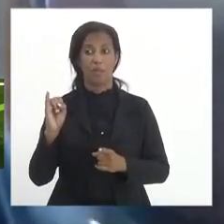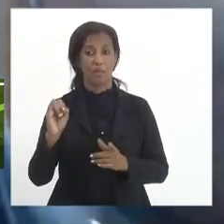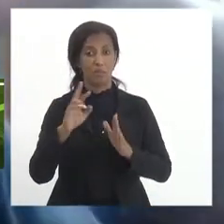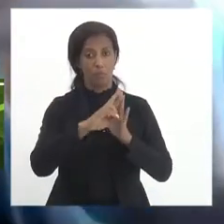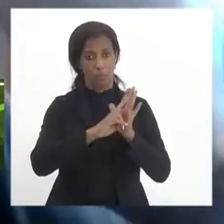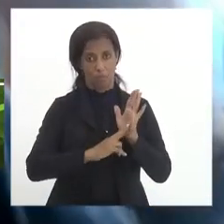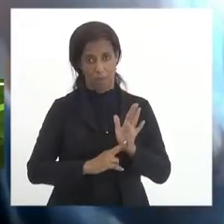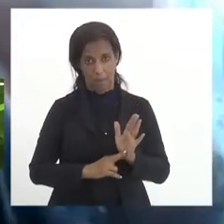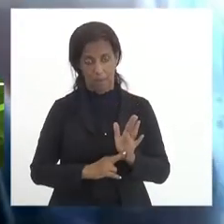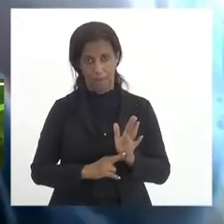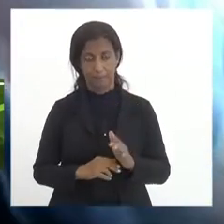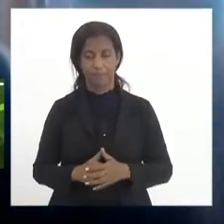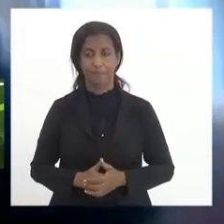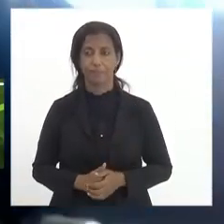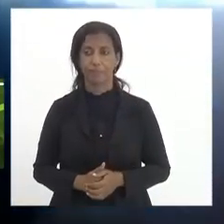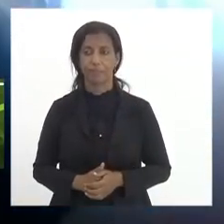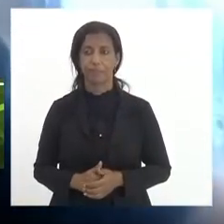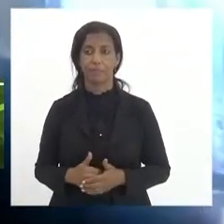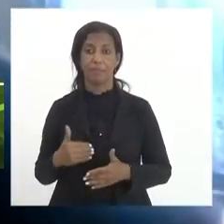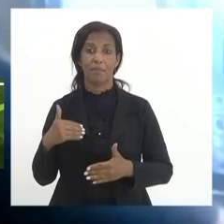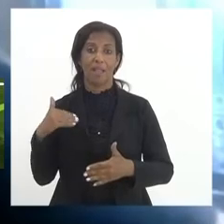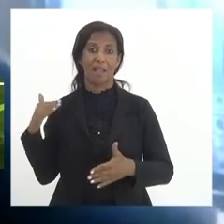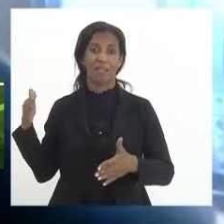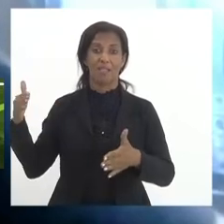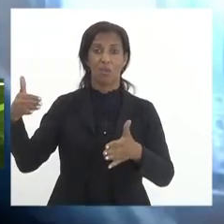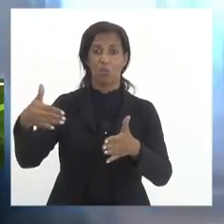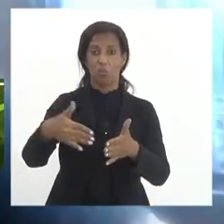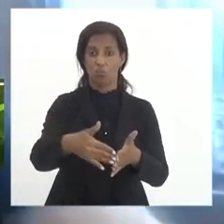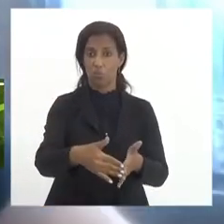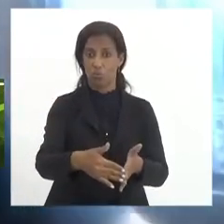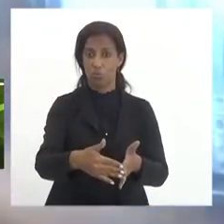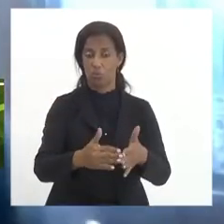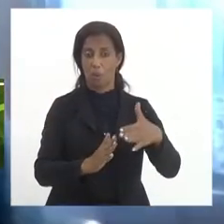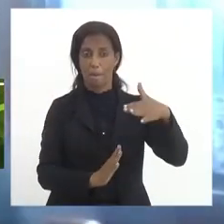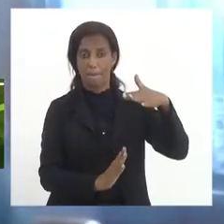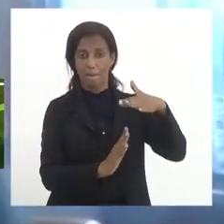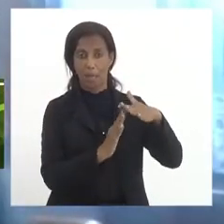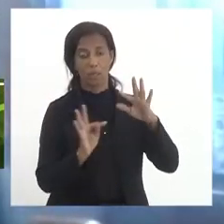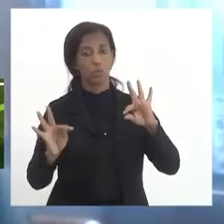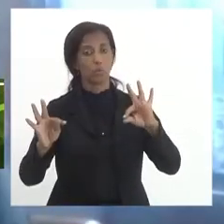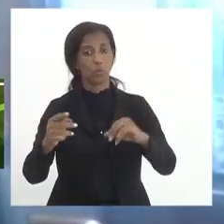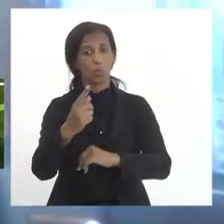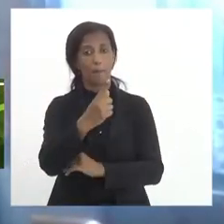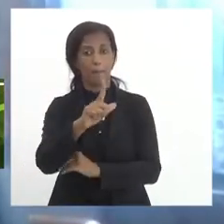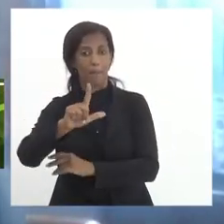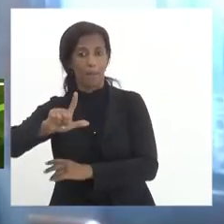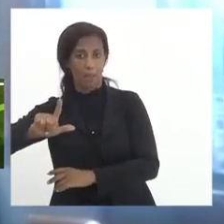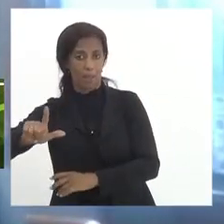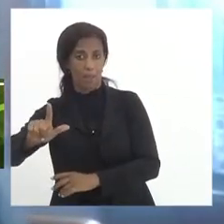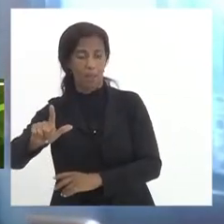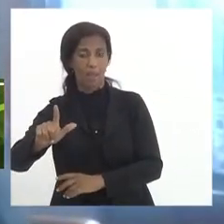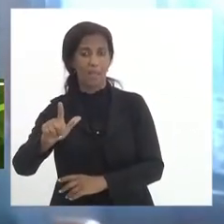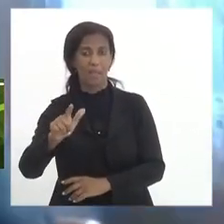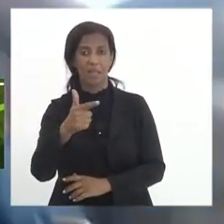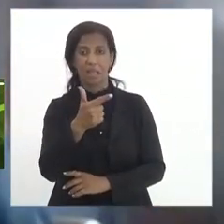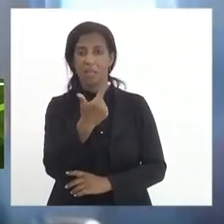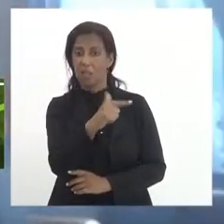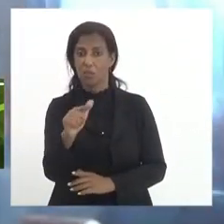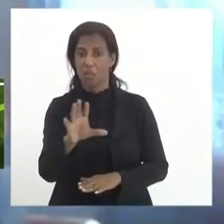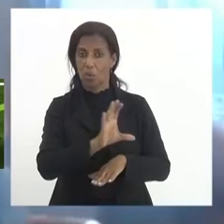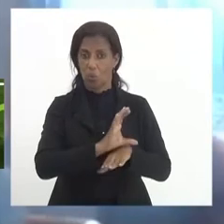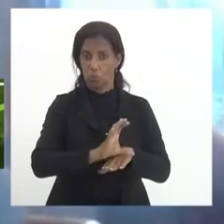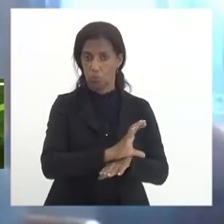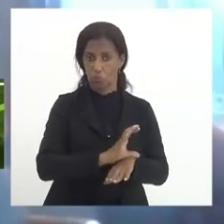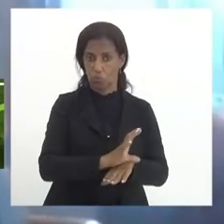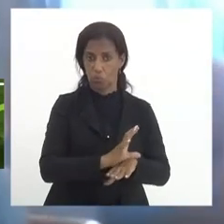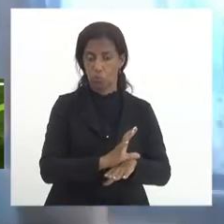regra até o último limite, todos os projetos flagrantemente inconstitucionais, alguém deveria